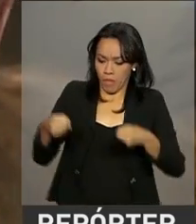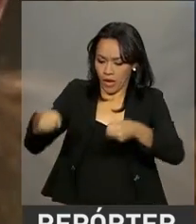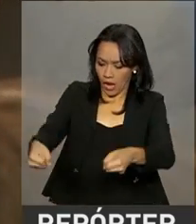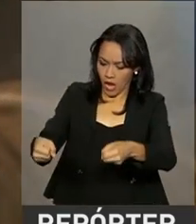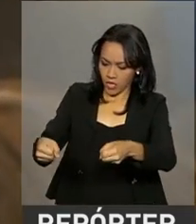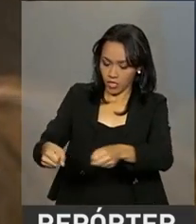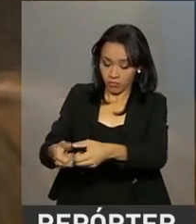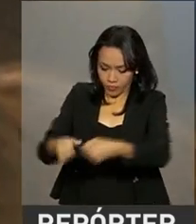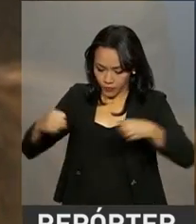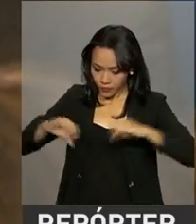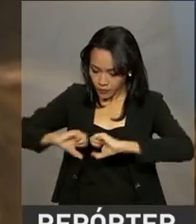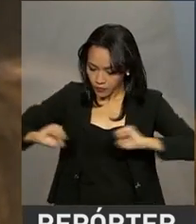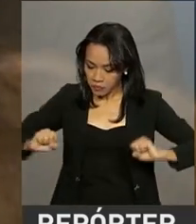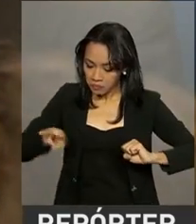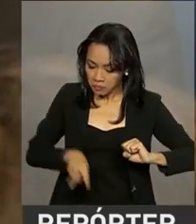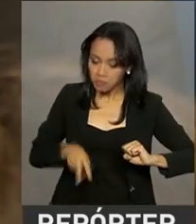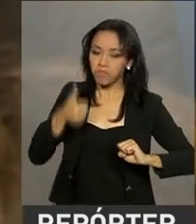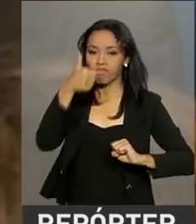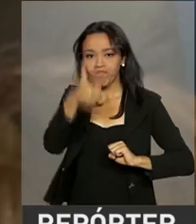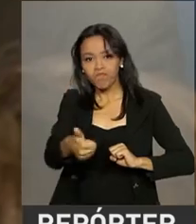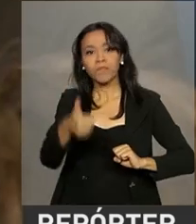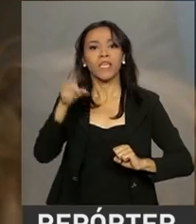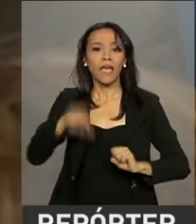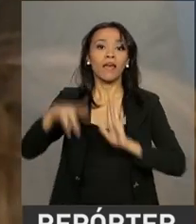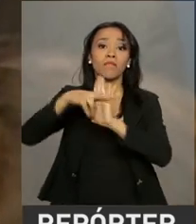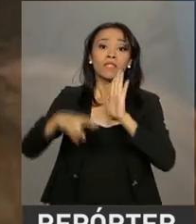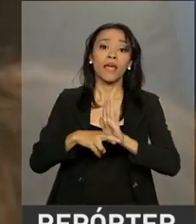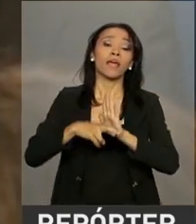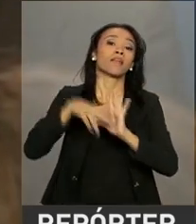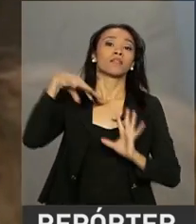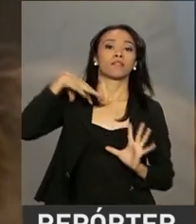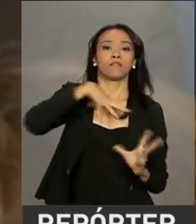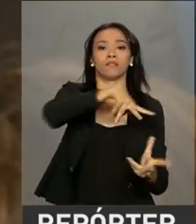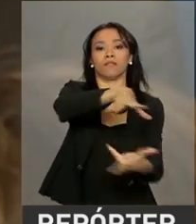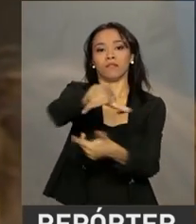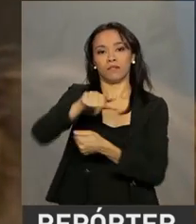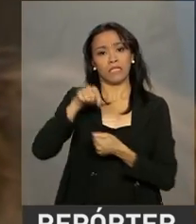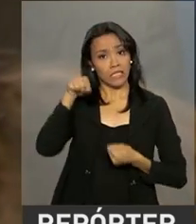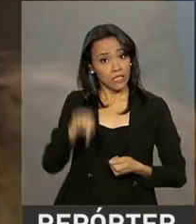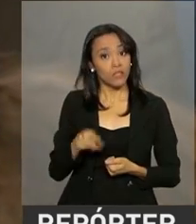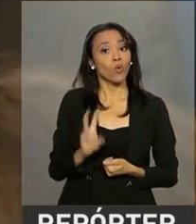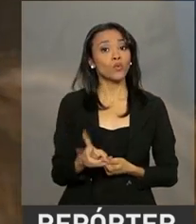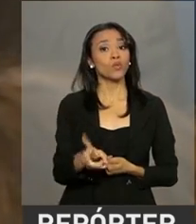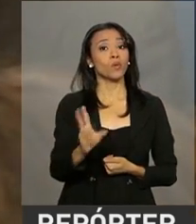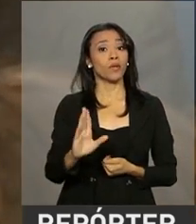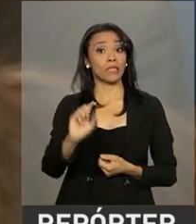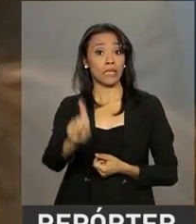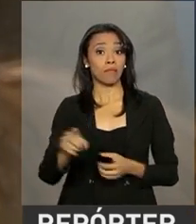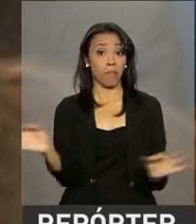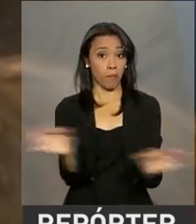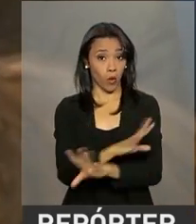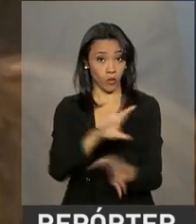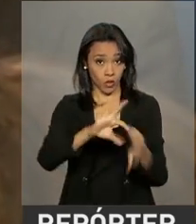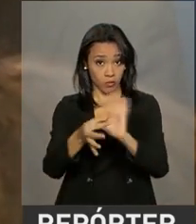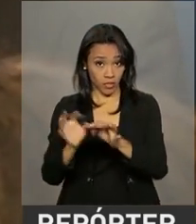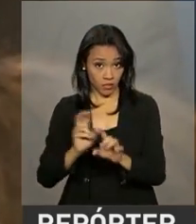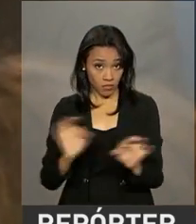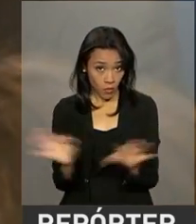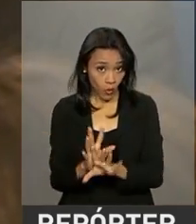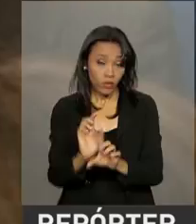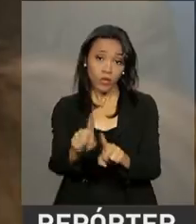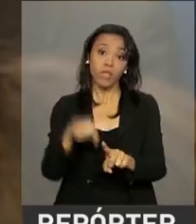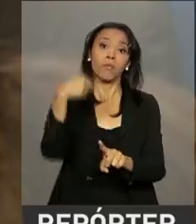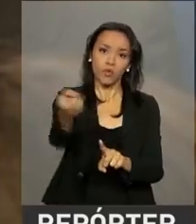padrão internacional, né, nós queremos que isso perdure após a Olimpíada, que continue como uma regra. Isso é em